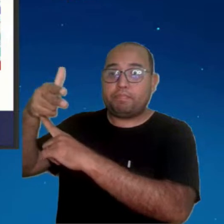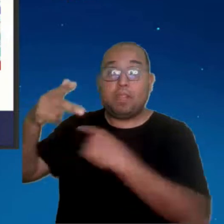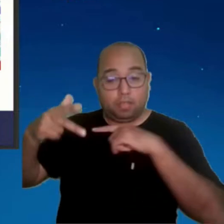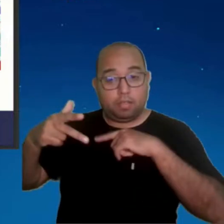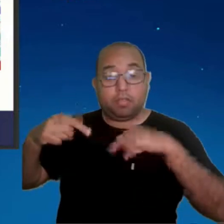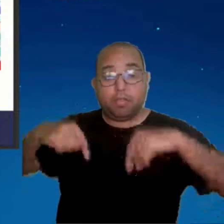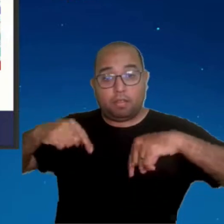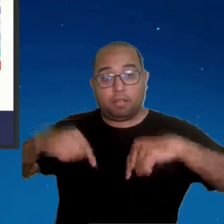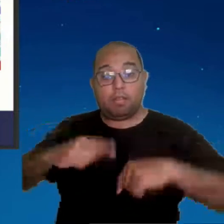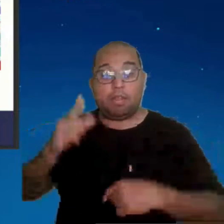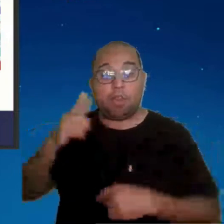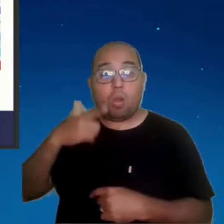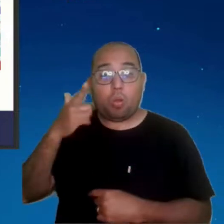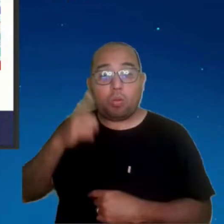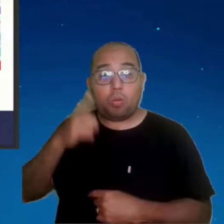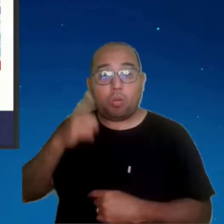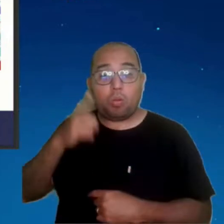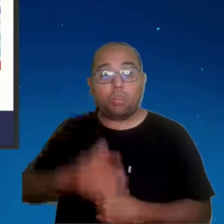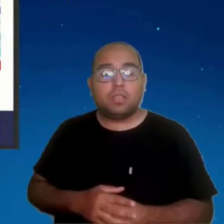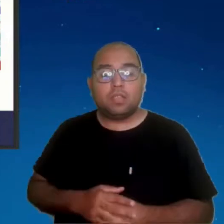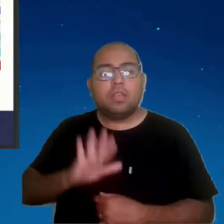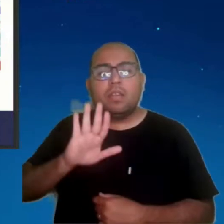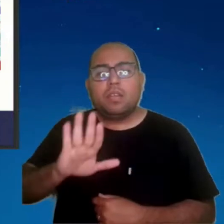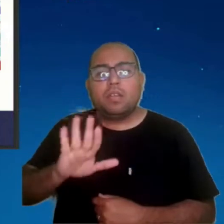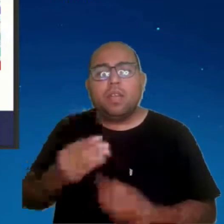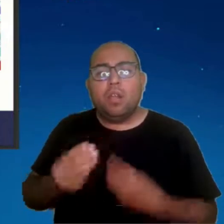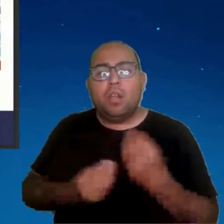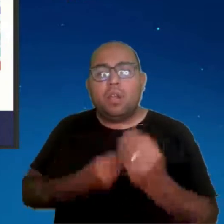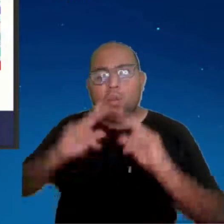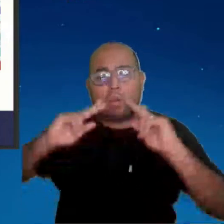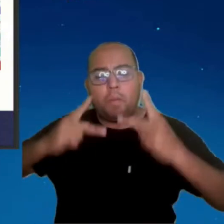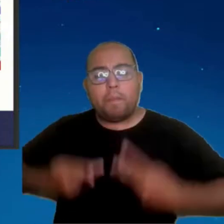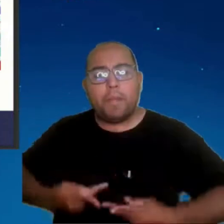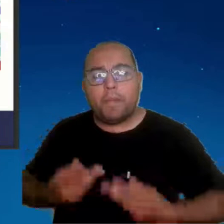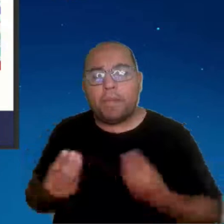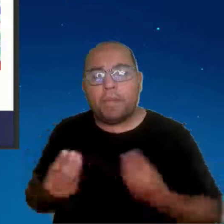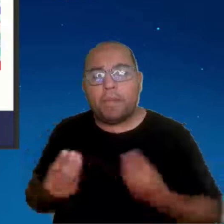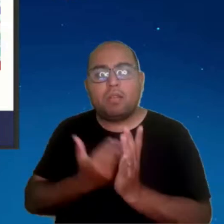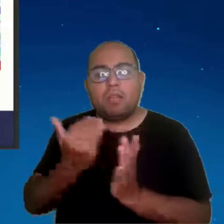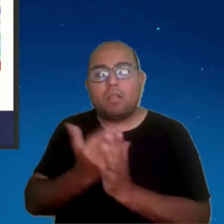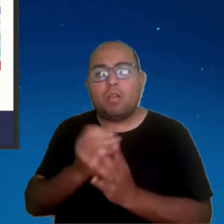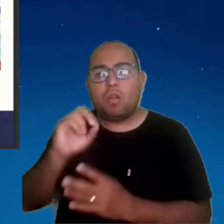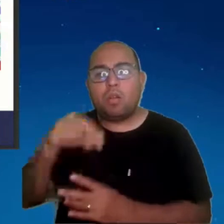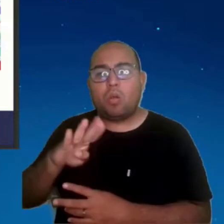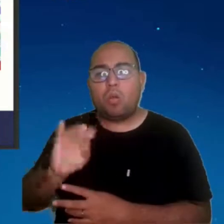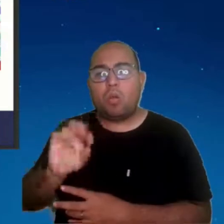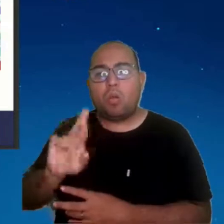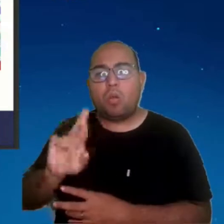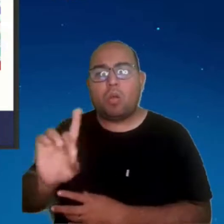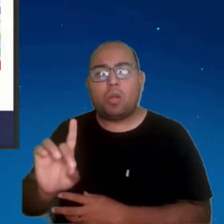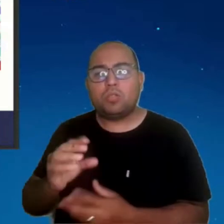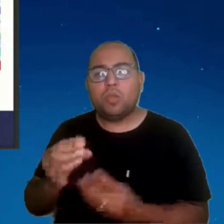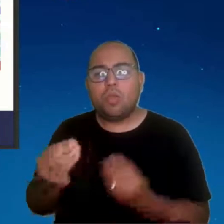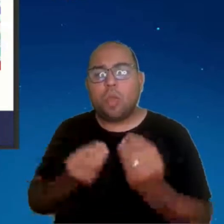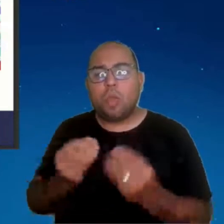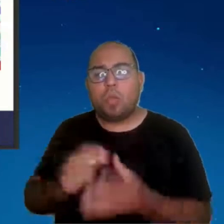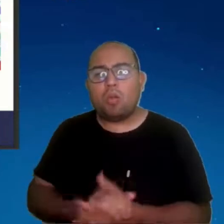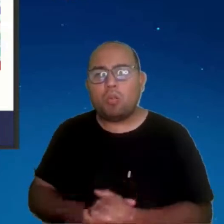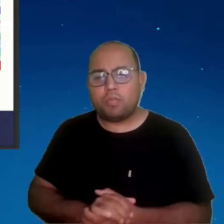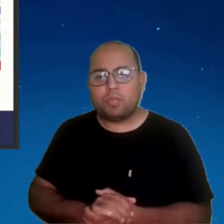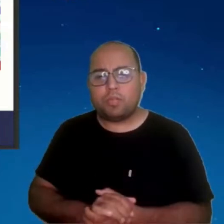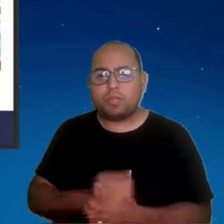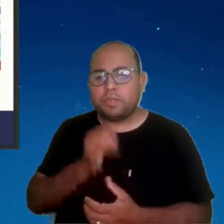isso mais humano? Fazendo um onboarding. Muitas vezes, assim, a gerente assim, Marisa, não pode mandar